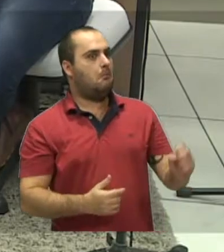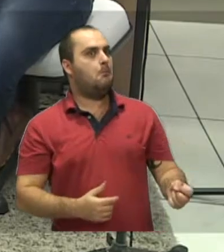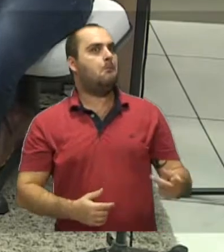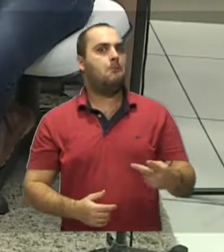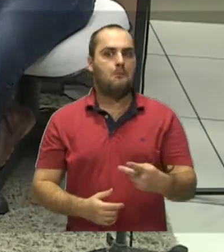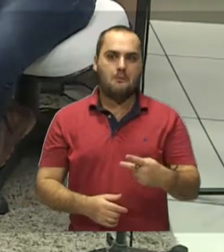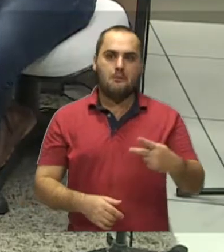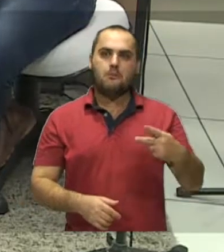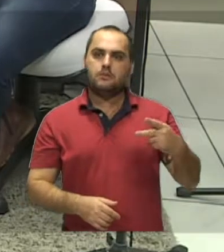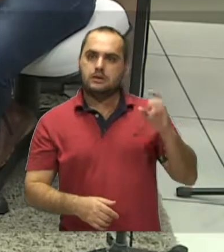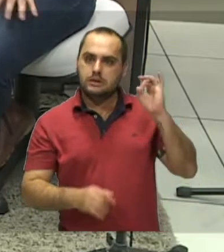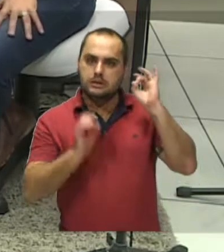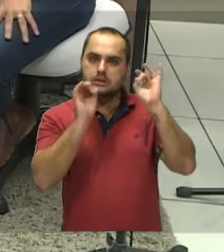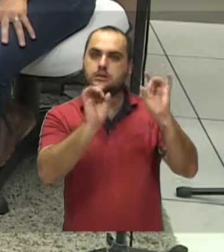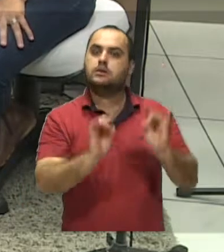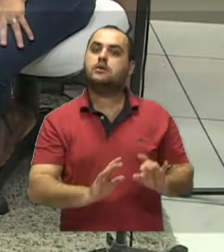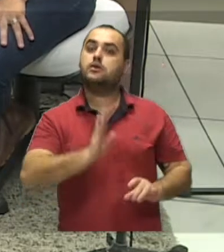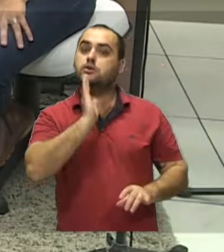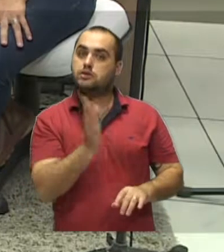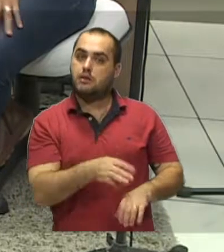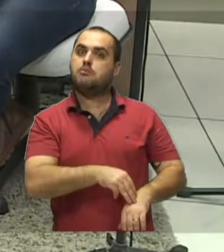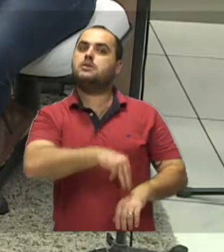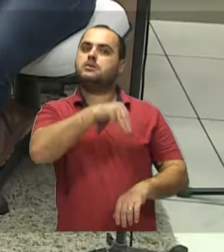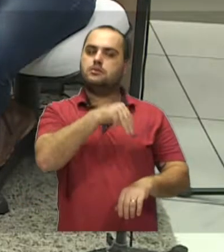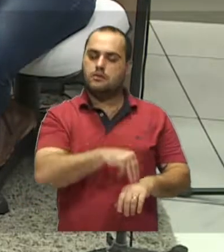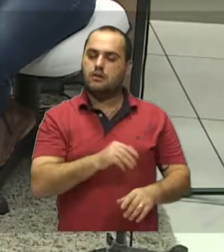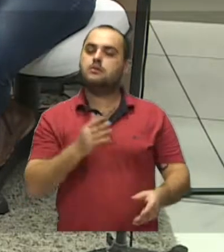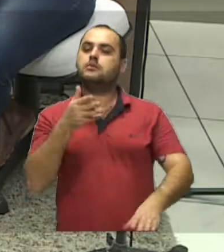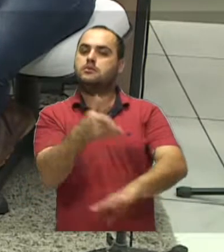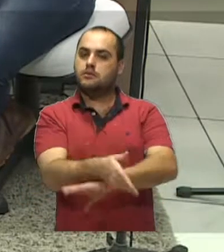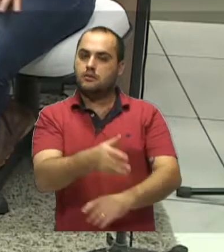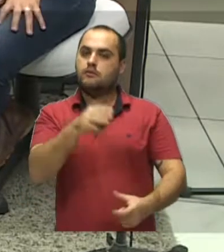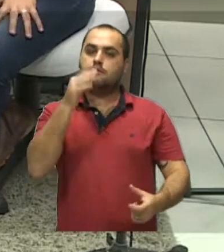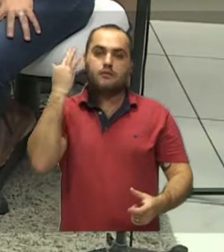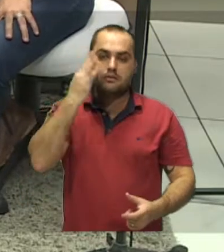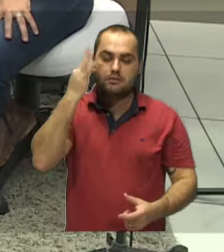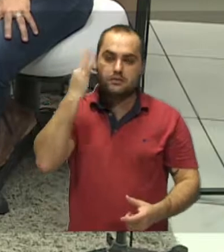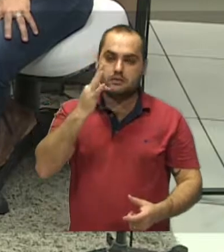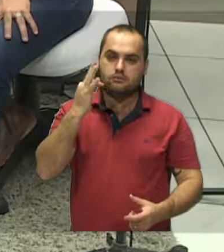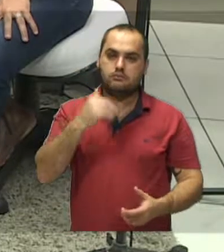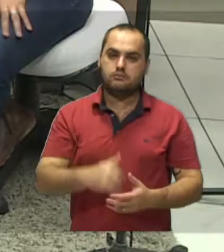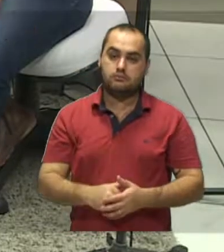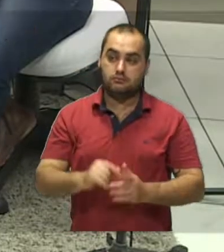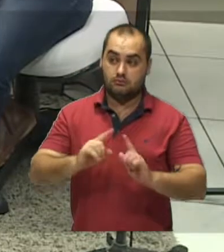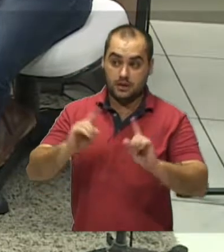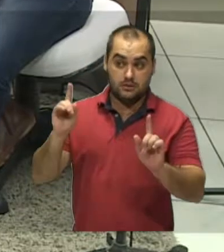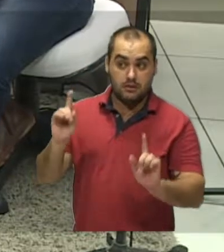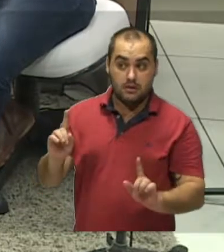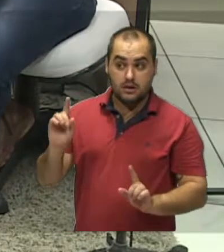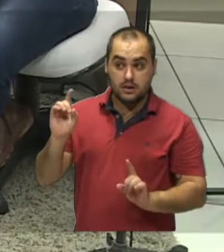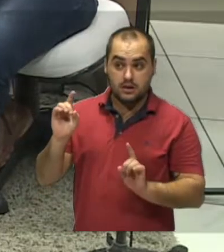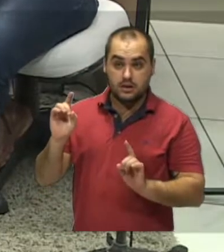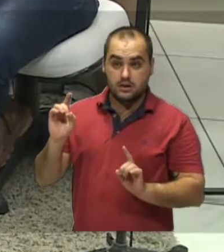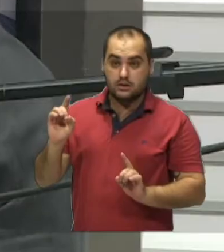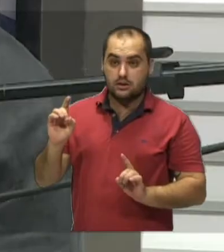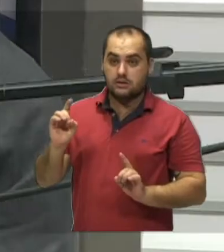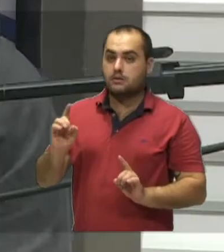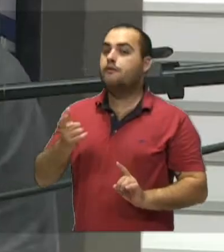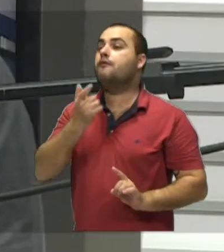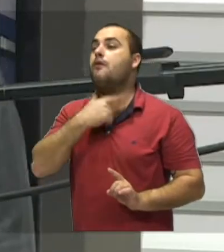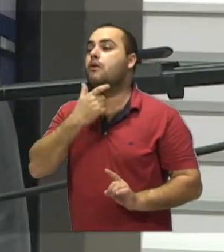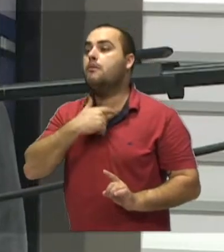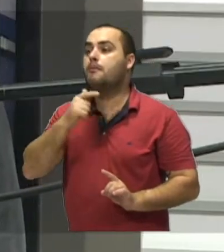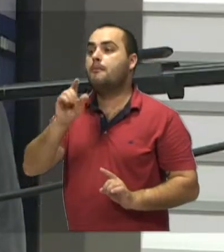poderia entrar para a faculdade para dar aula, mas ela disse, seria bacana você ter uma licenciatura, porque a fono é bacharel também.